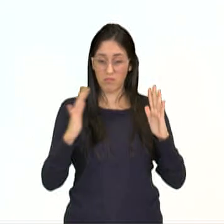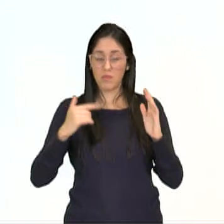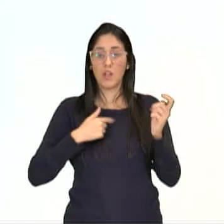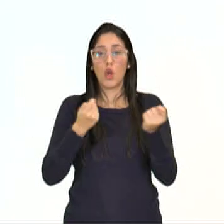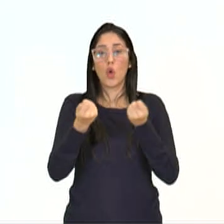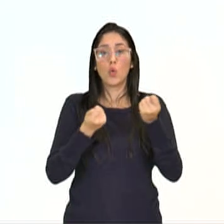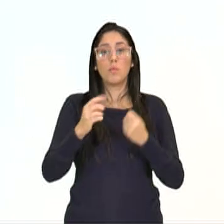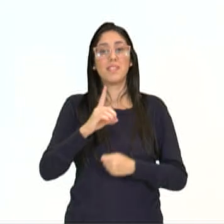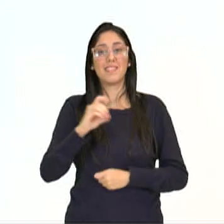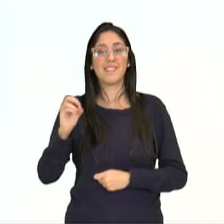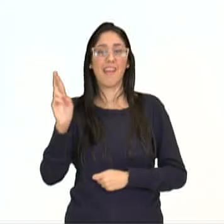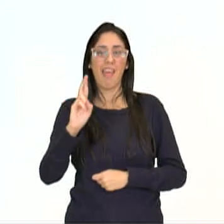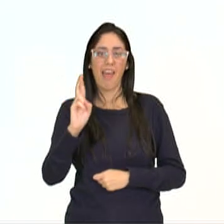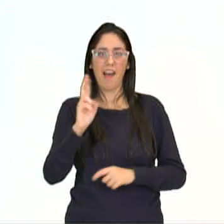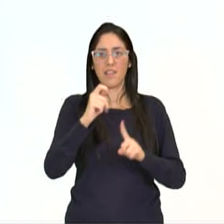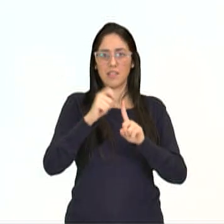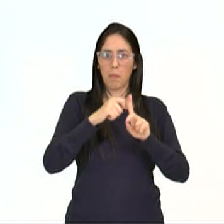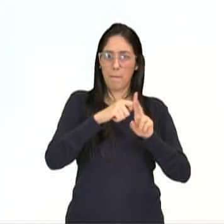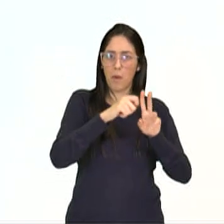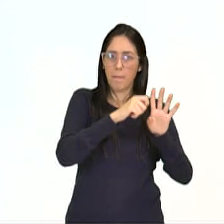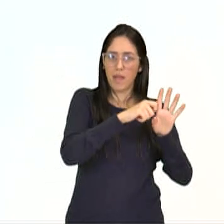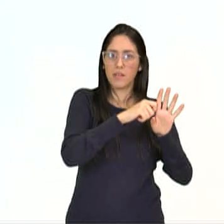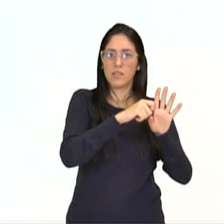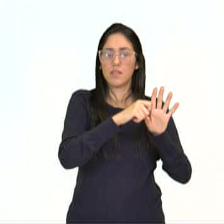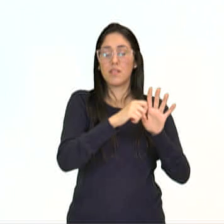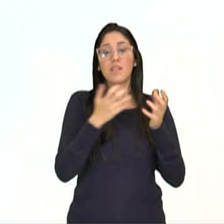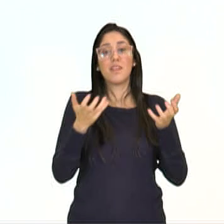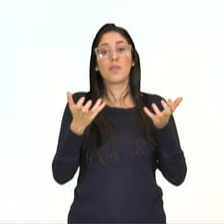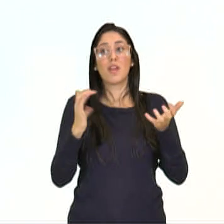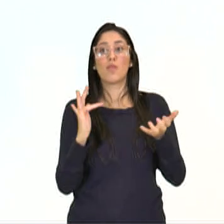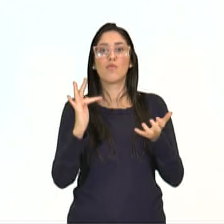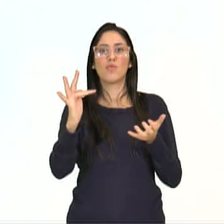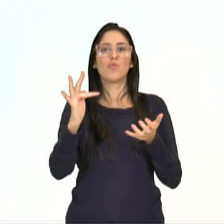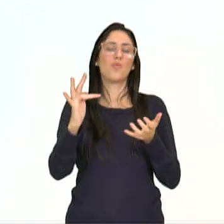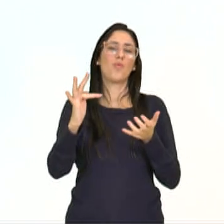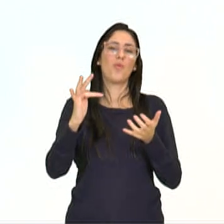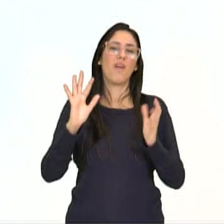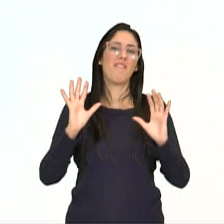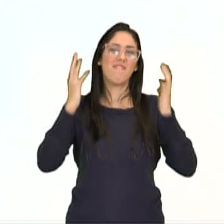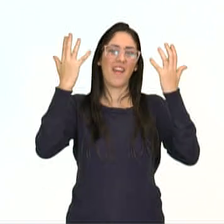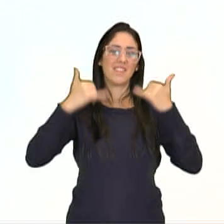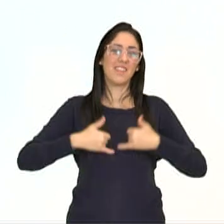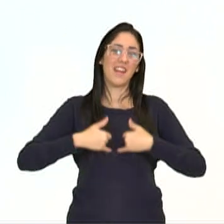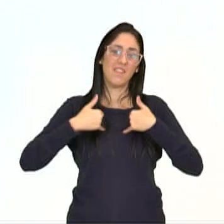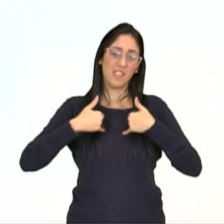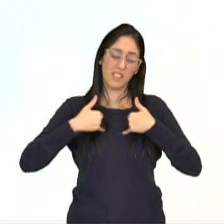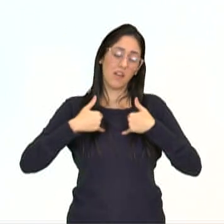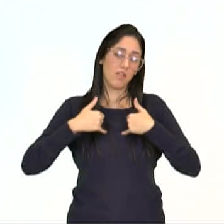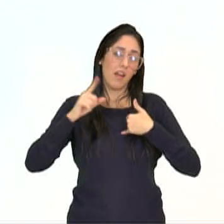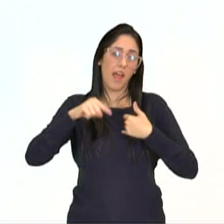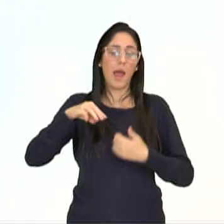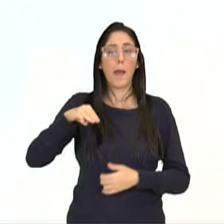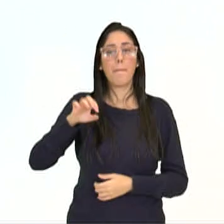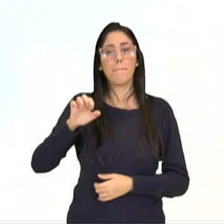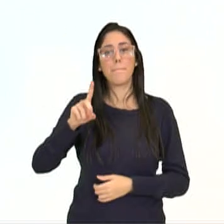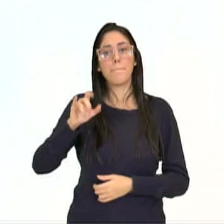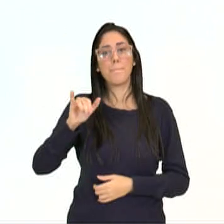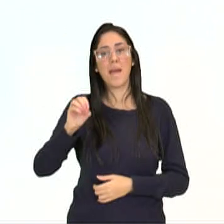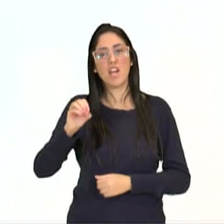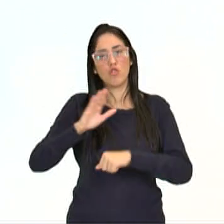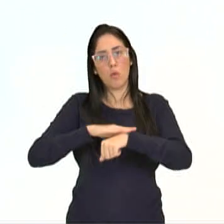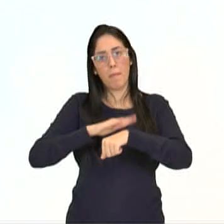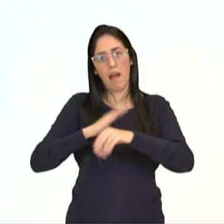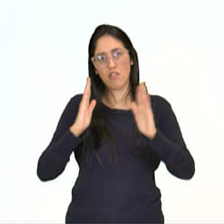mês, fazer uma festa de aniversário, por exemplo, seria uma meta de médio prazo, porque nós estamos falando um